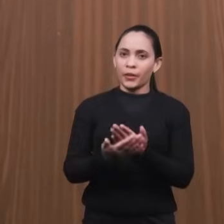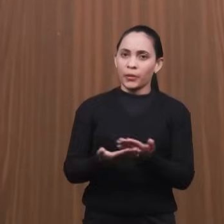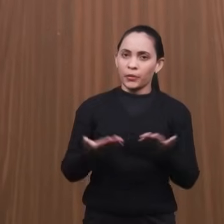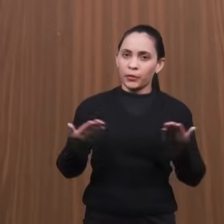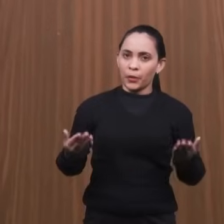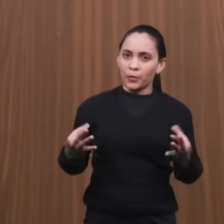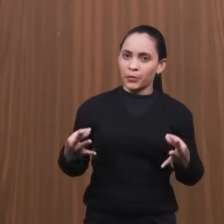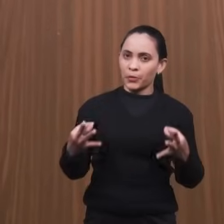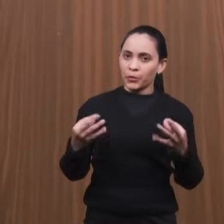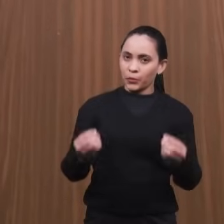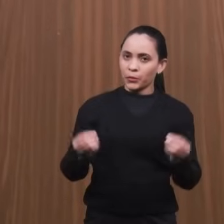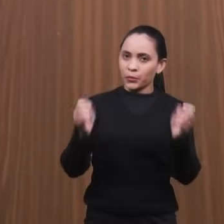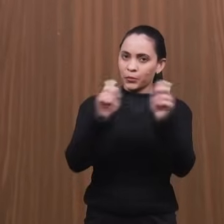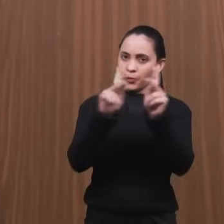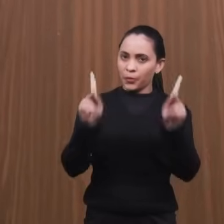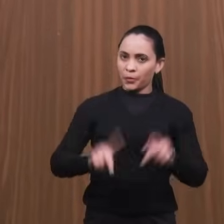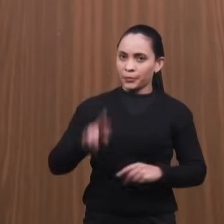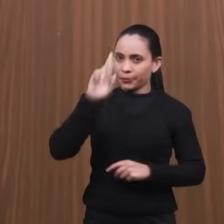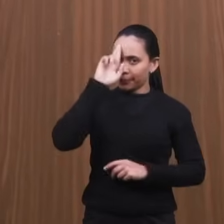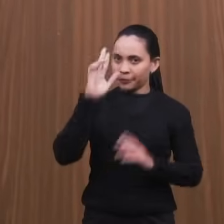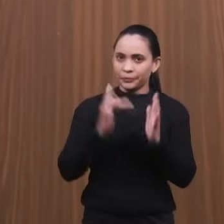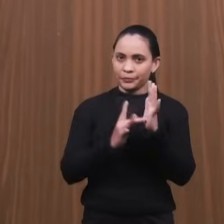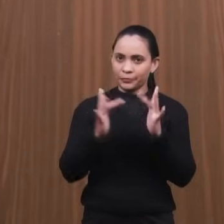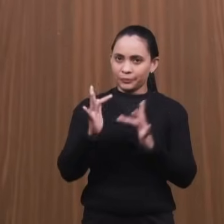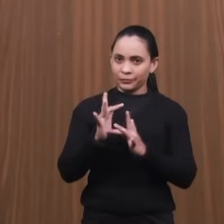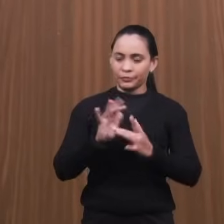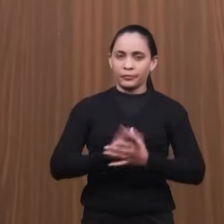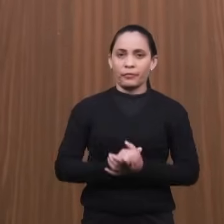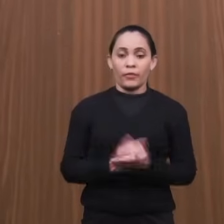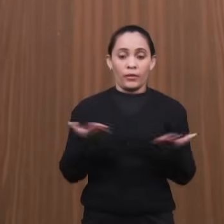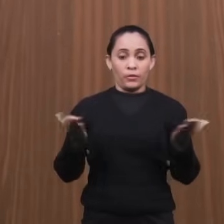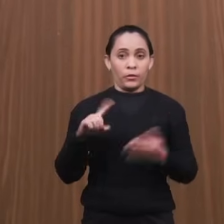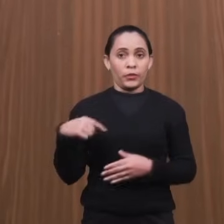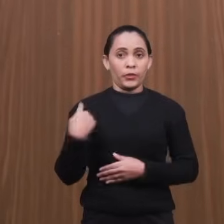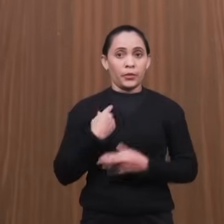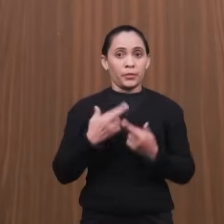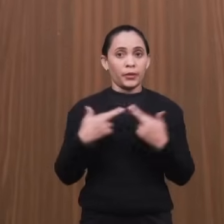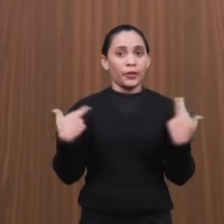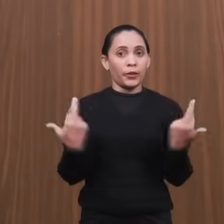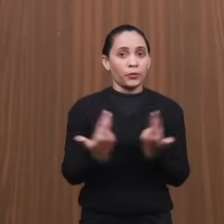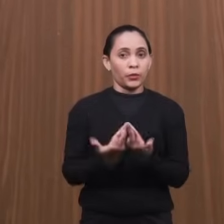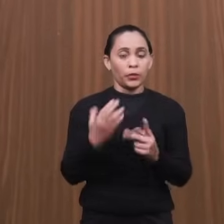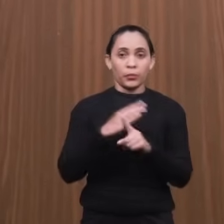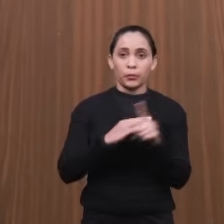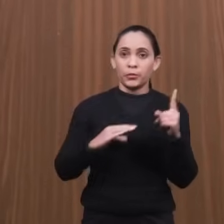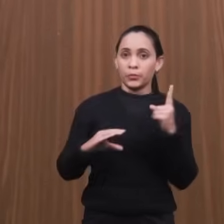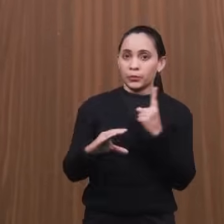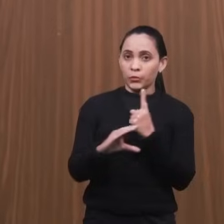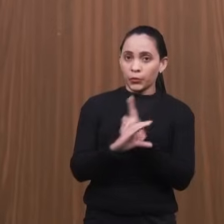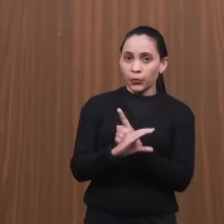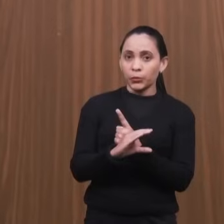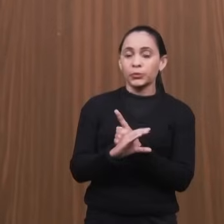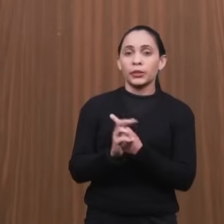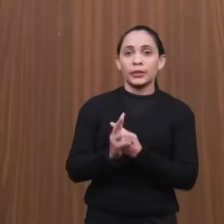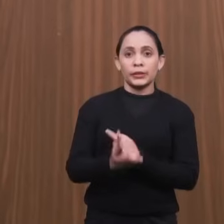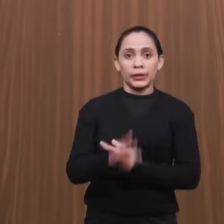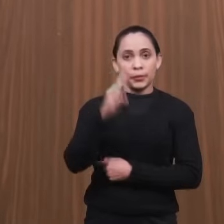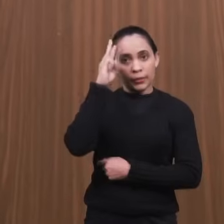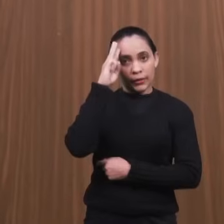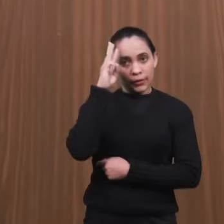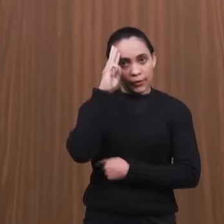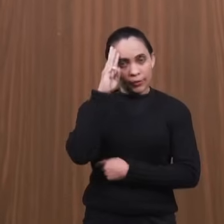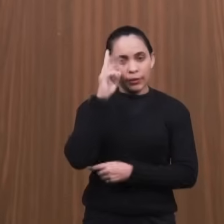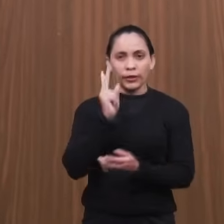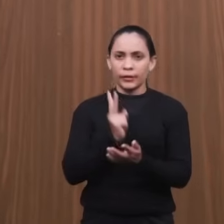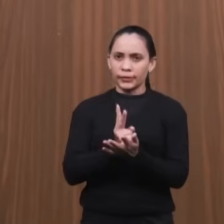Nós saudamos a todos com a paz do Senhor Jesus. Estamos aqui reunidos para mais um culto. Nas terças-feiras o culto tem